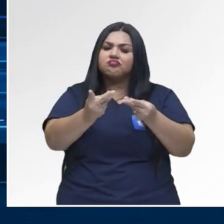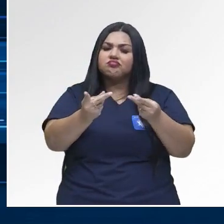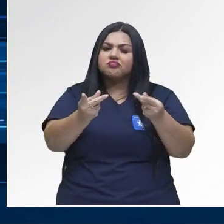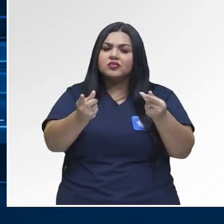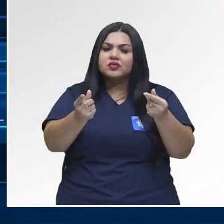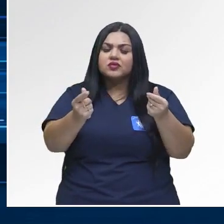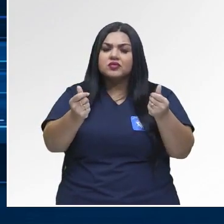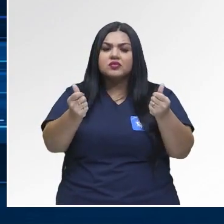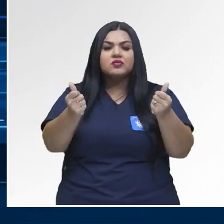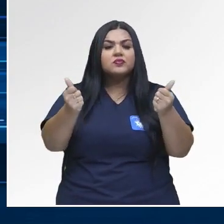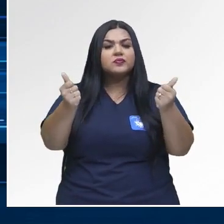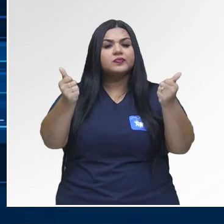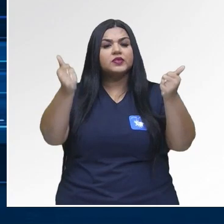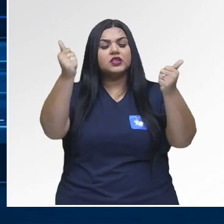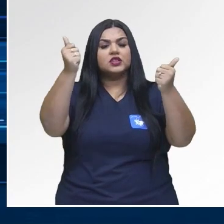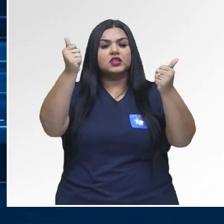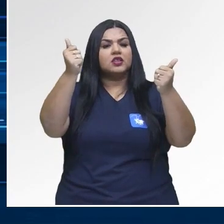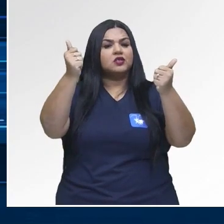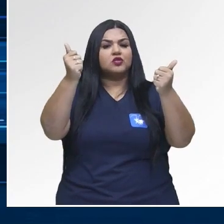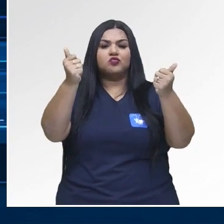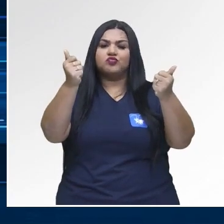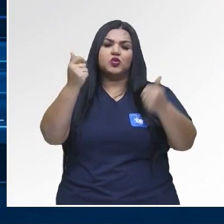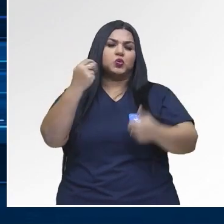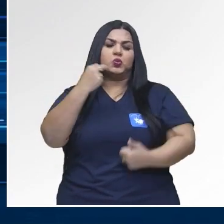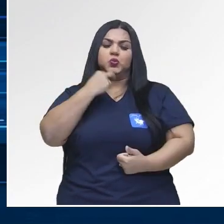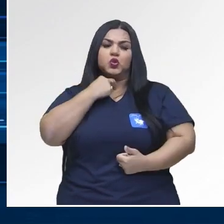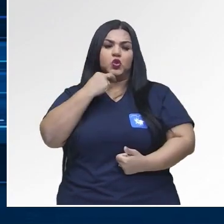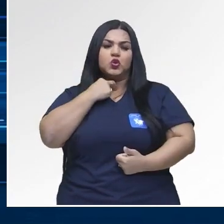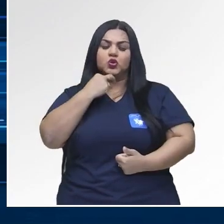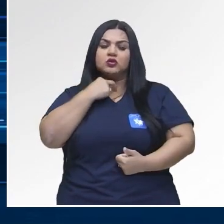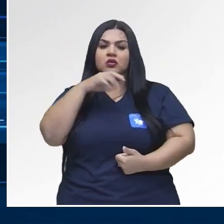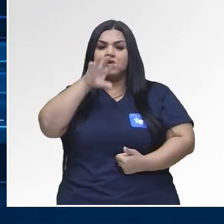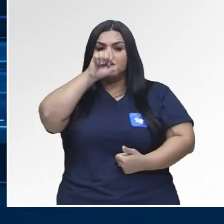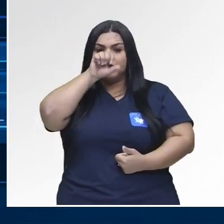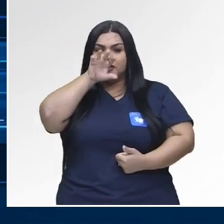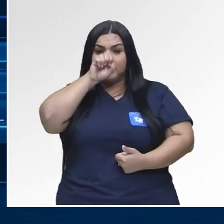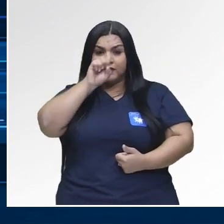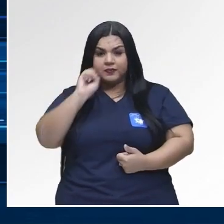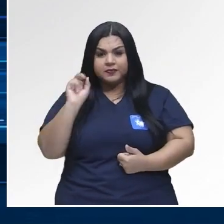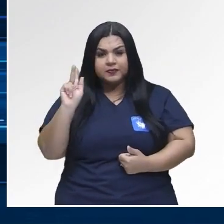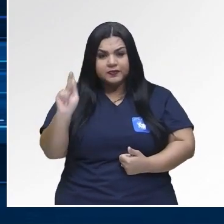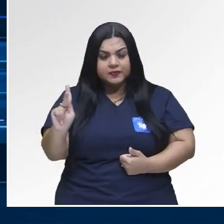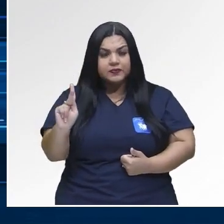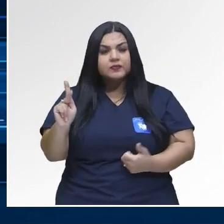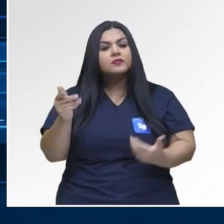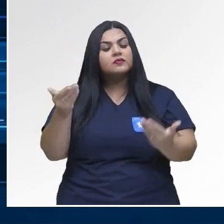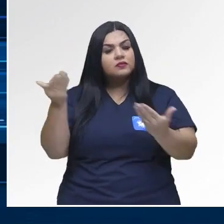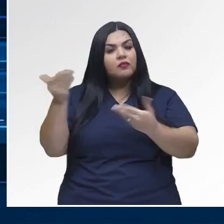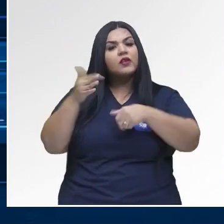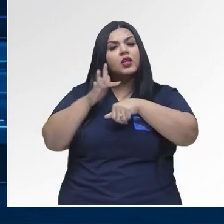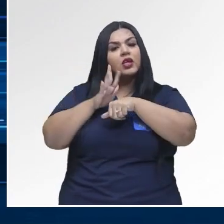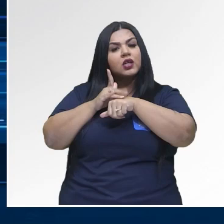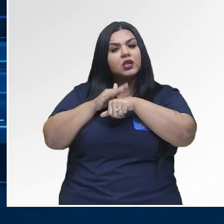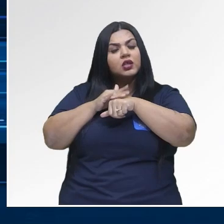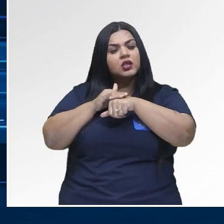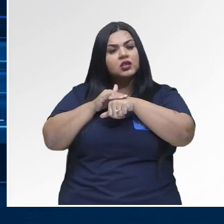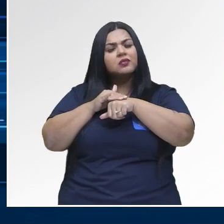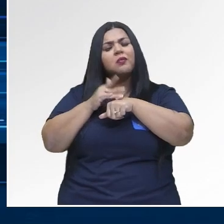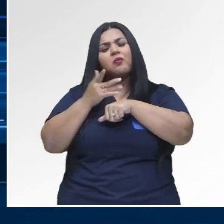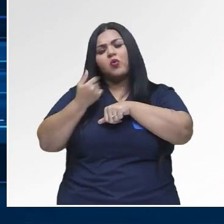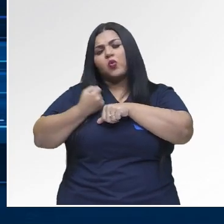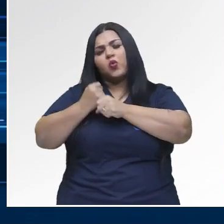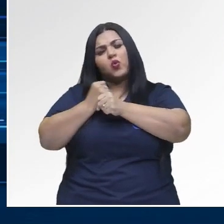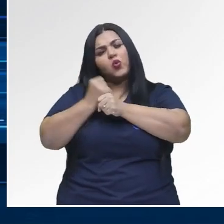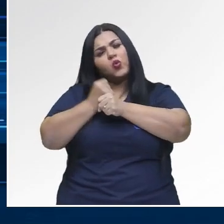vou ficando com uma incapacidade respiratória, tá certo? Então, é uma doença que leva aí muitos anos